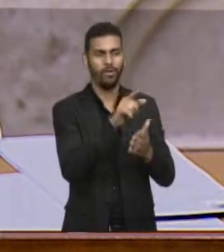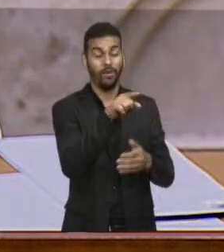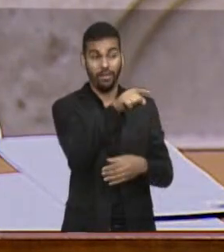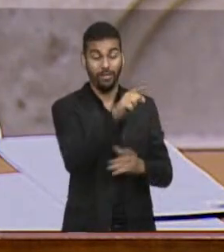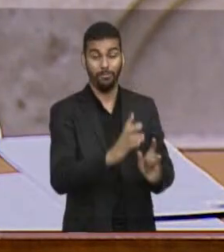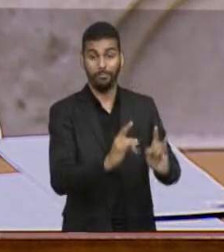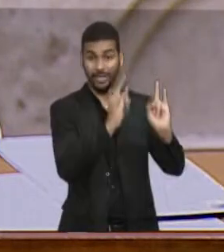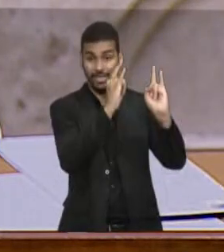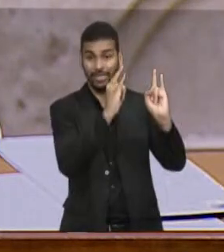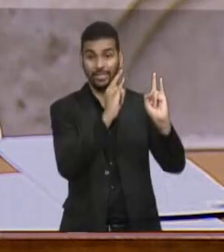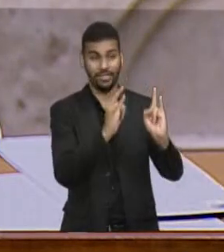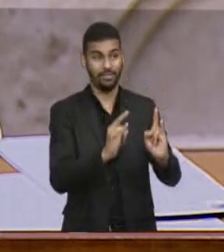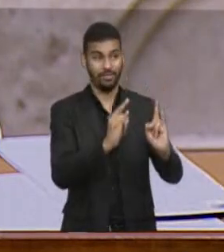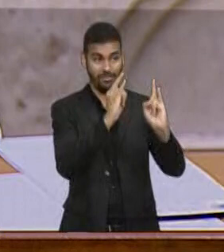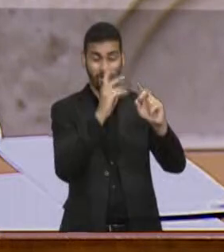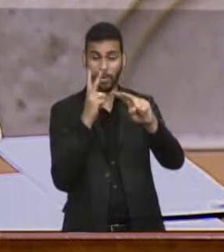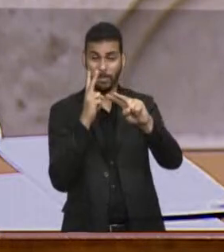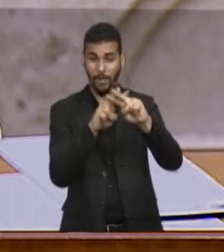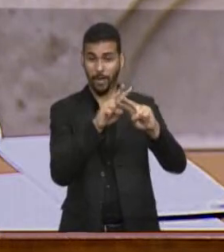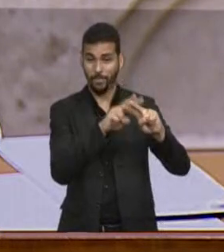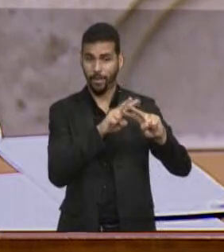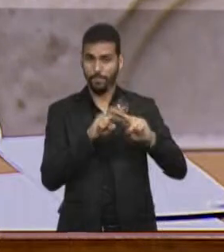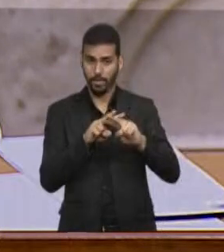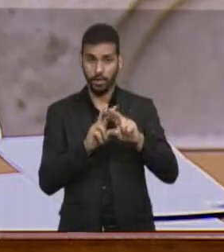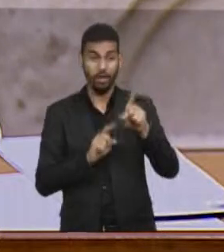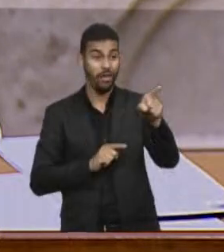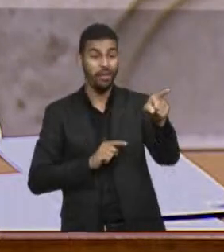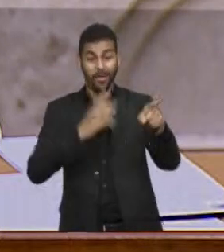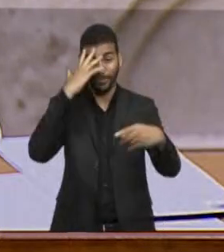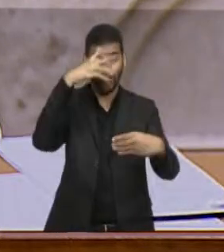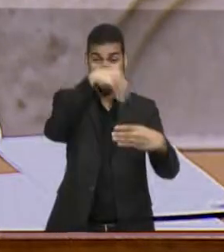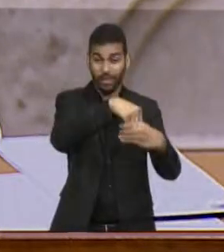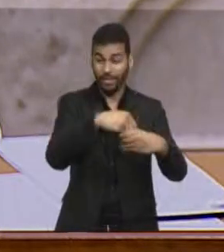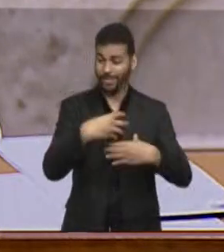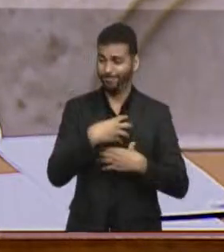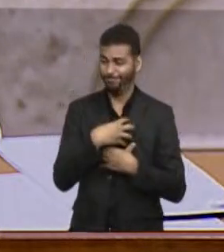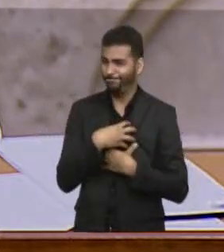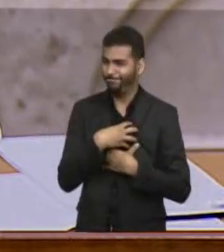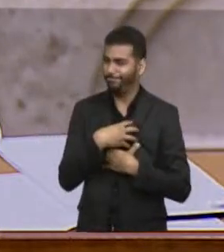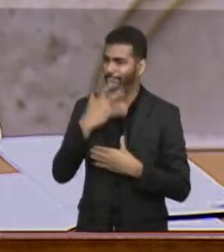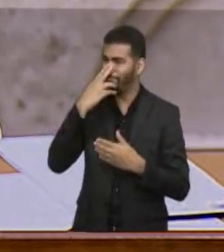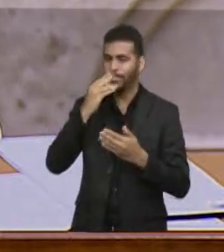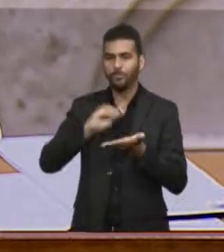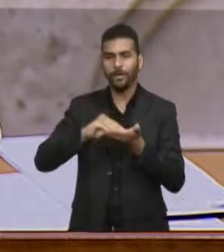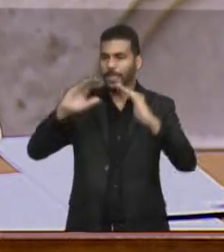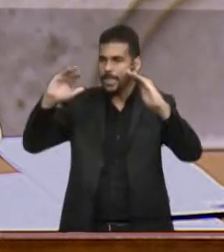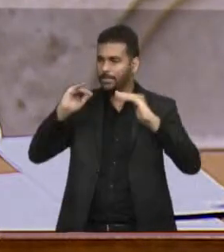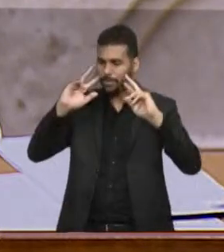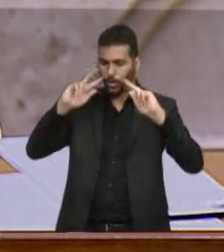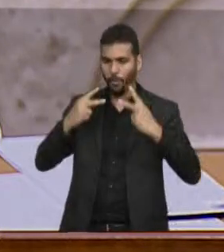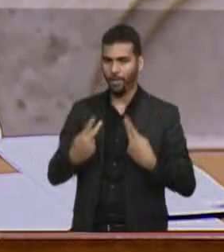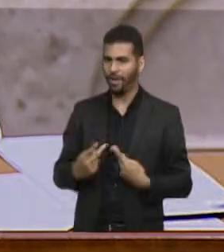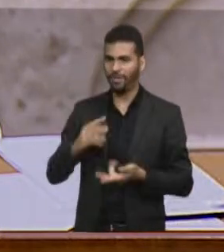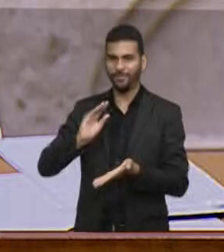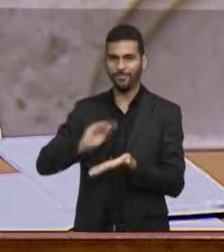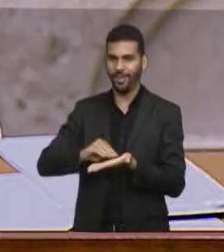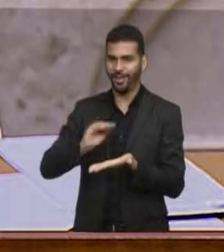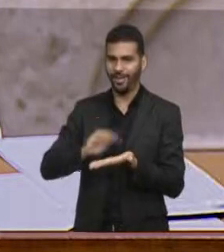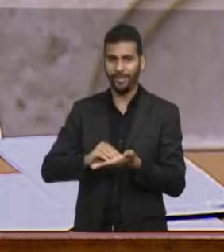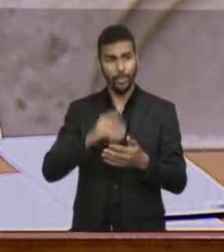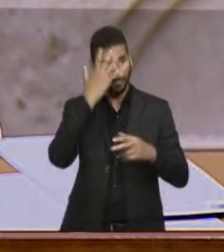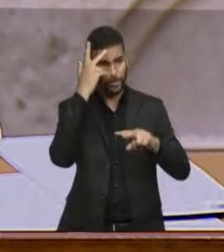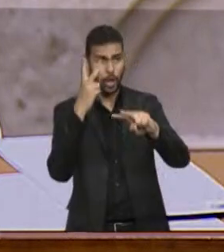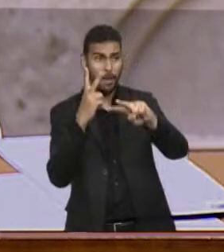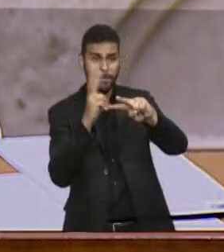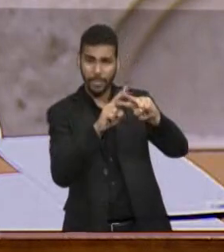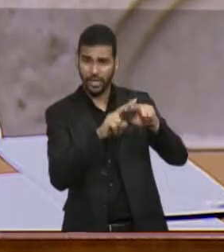que de fato atentam contra a dignidade da pessoa humana e os presos são pessoas